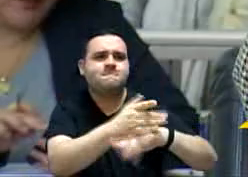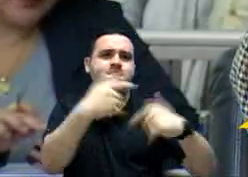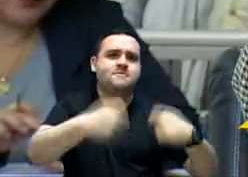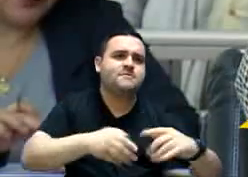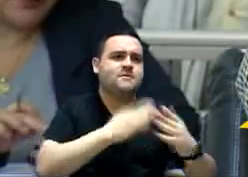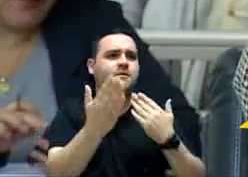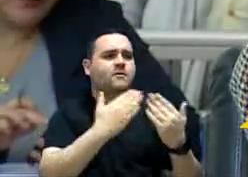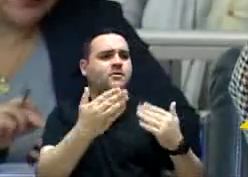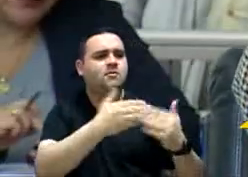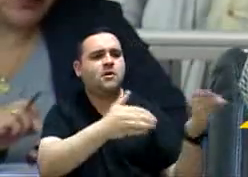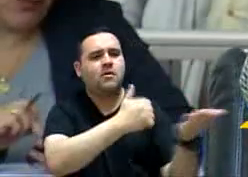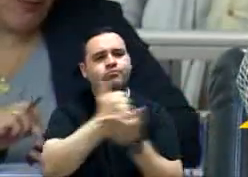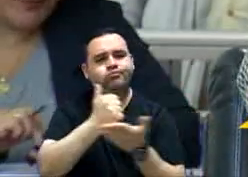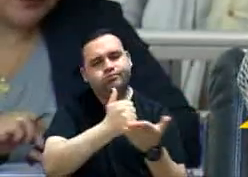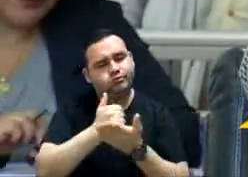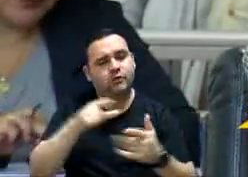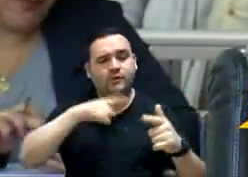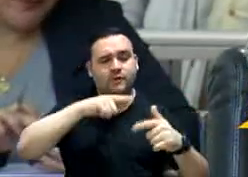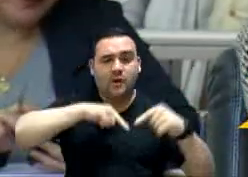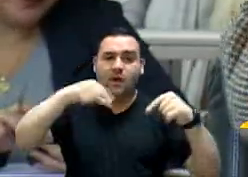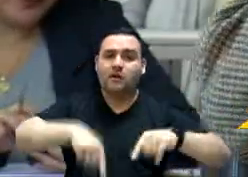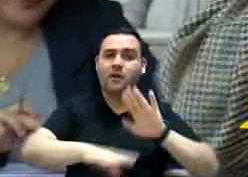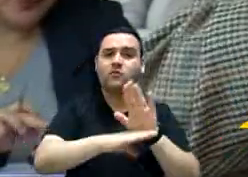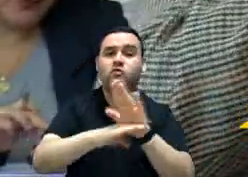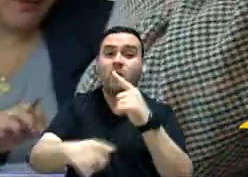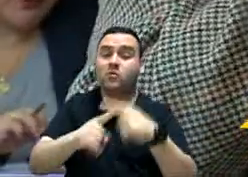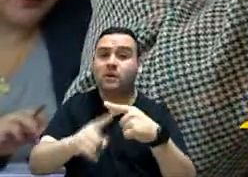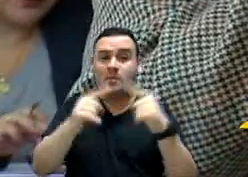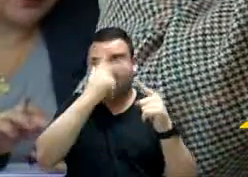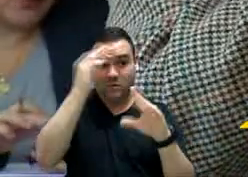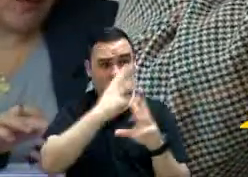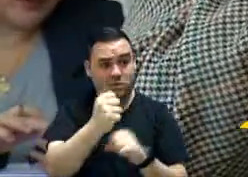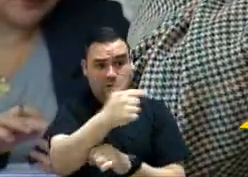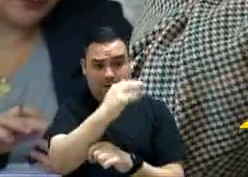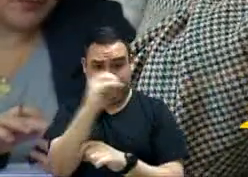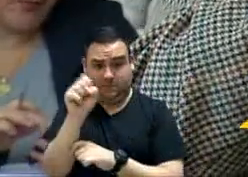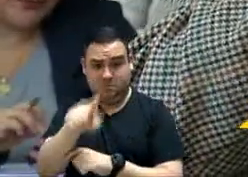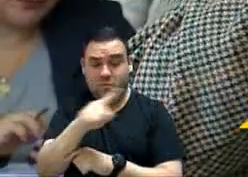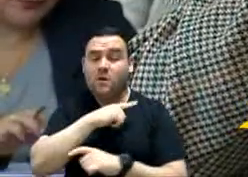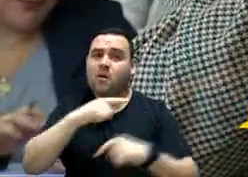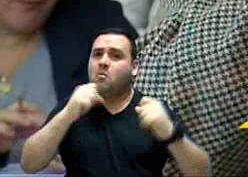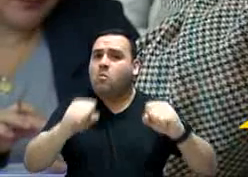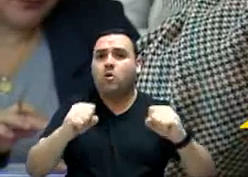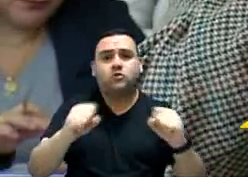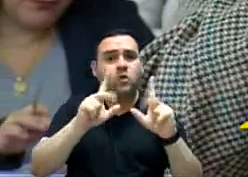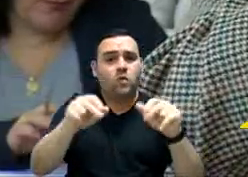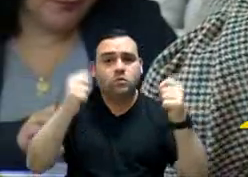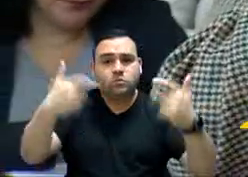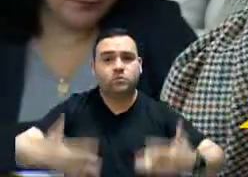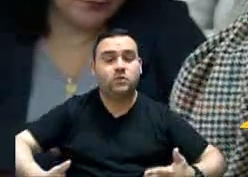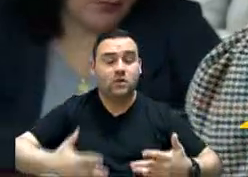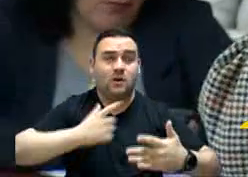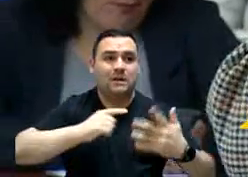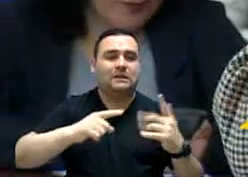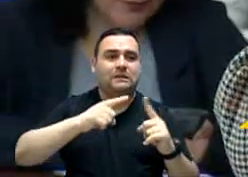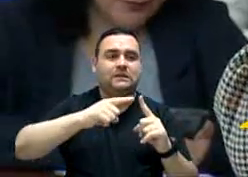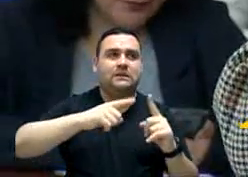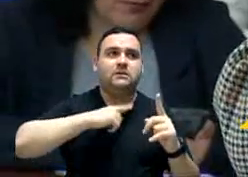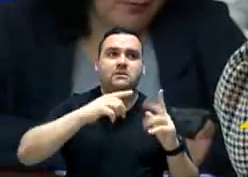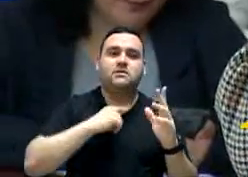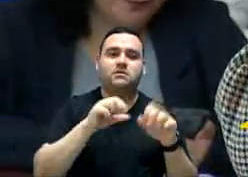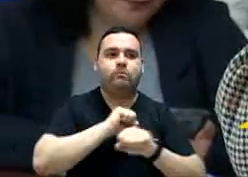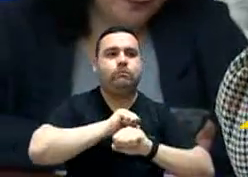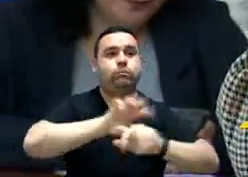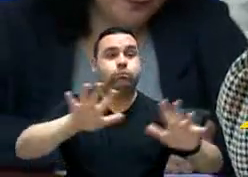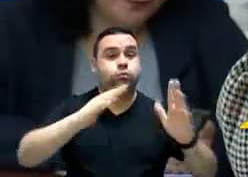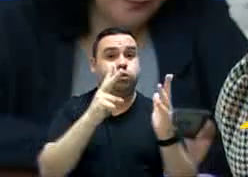necessárias para fazer valer parabéns, o nosso vereador. Direito aqui. Porque é uma cidade de 700 mil habitantes e isso pode ser, como a Vossa Excelência falou, o nível de contaminação,